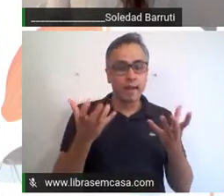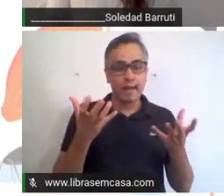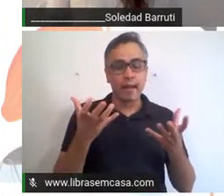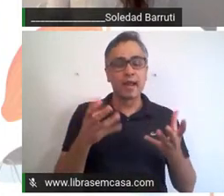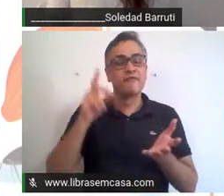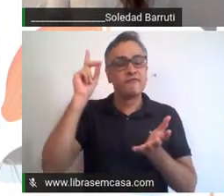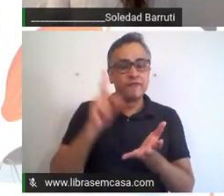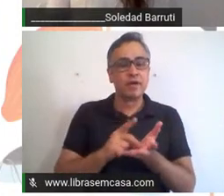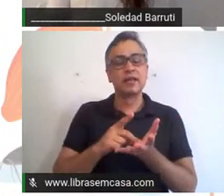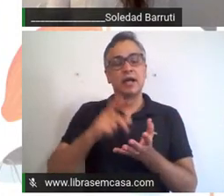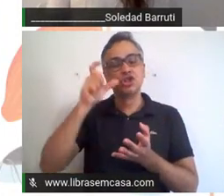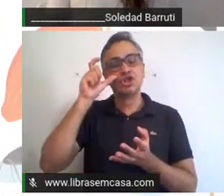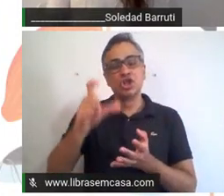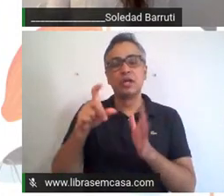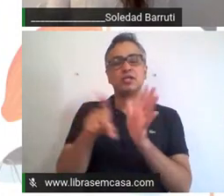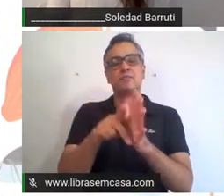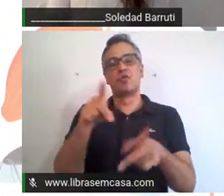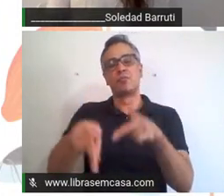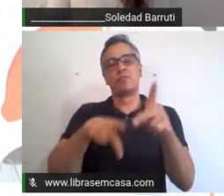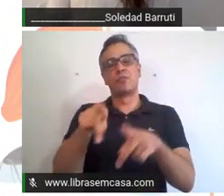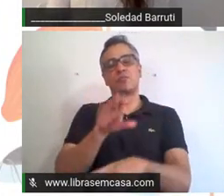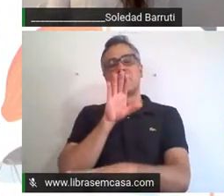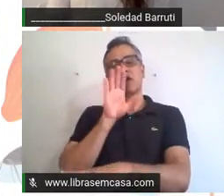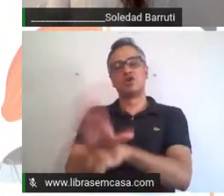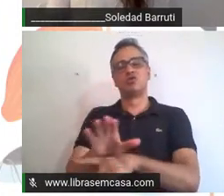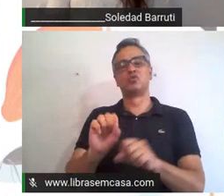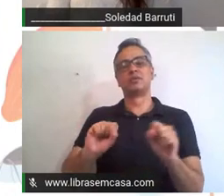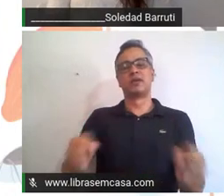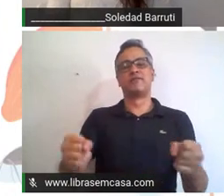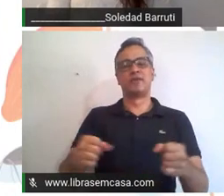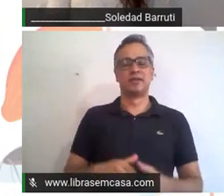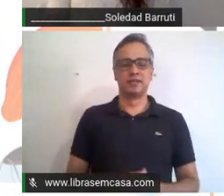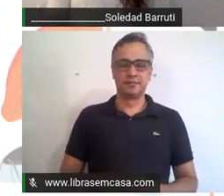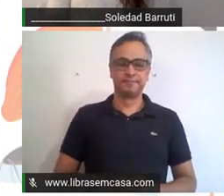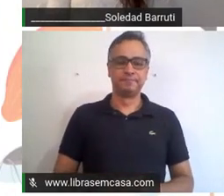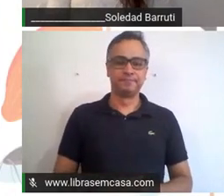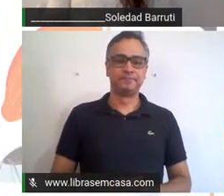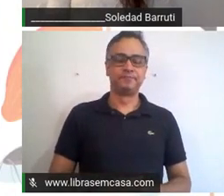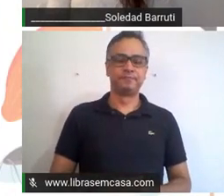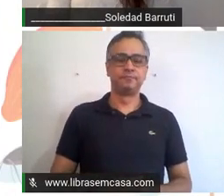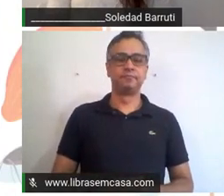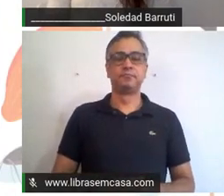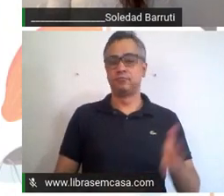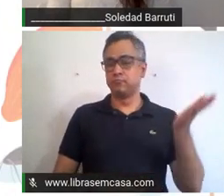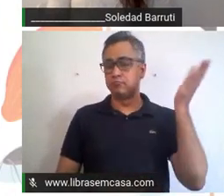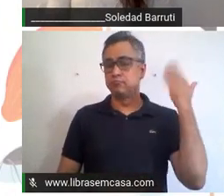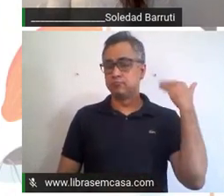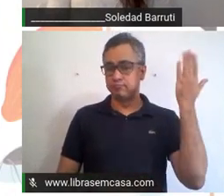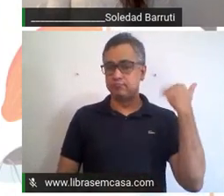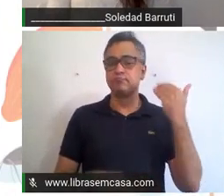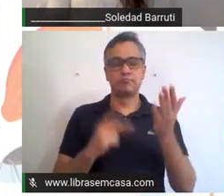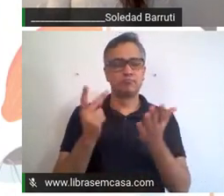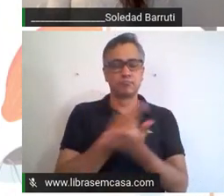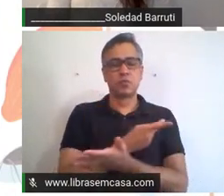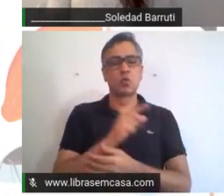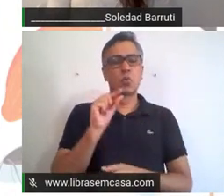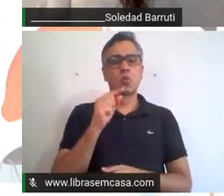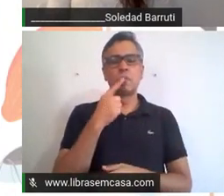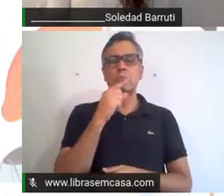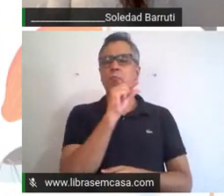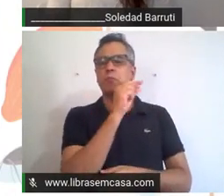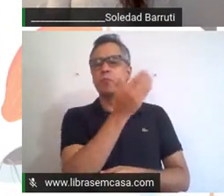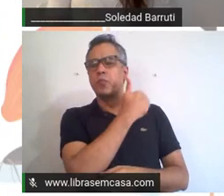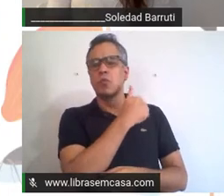Esses interesses, nós tivemos uma recente, um fenômeno relativamente